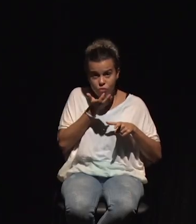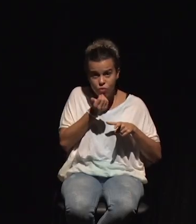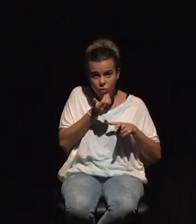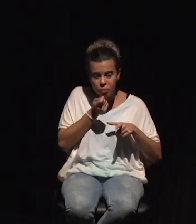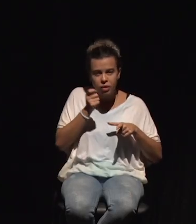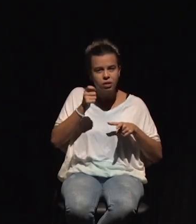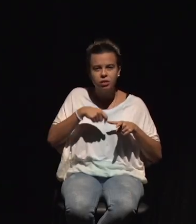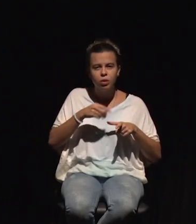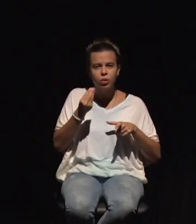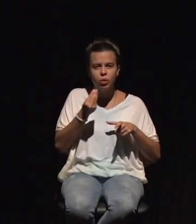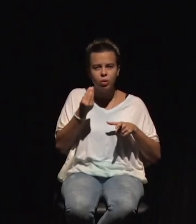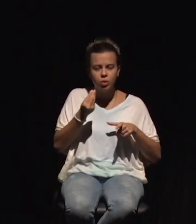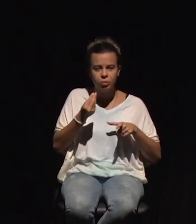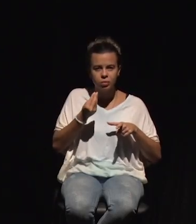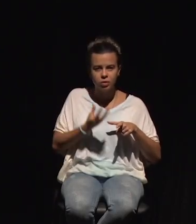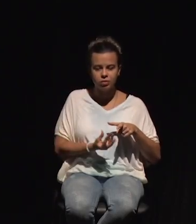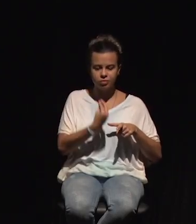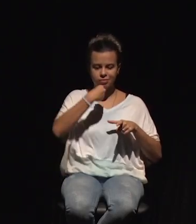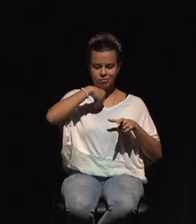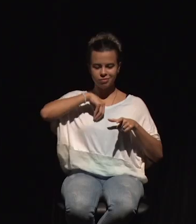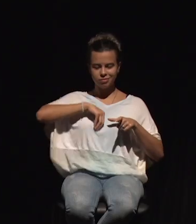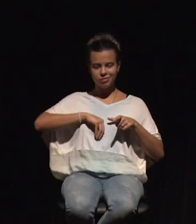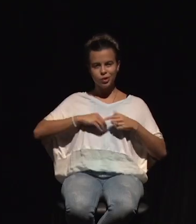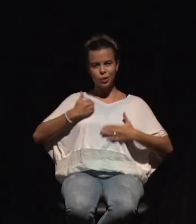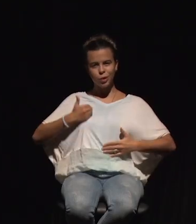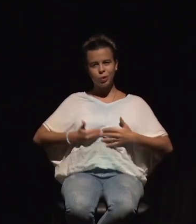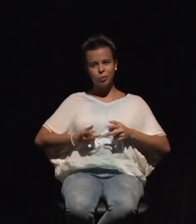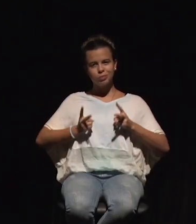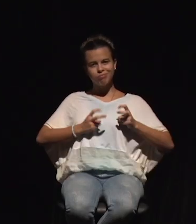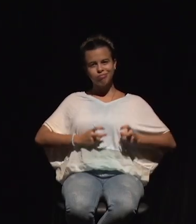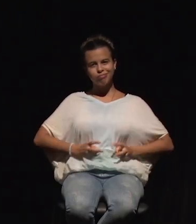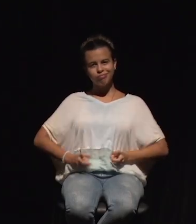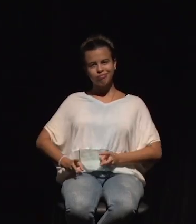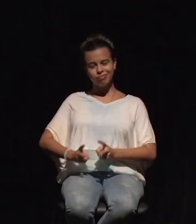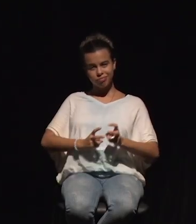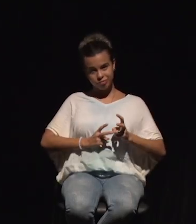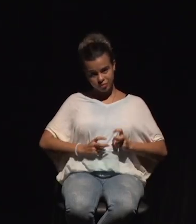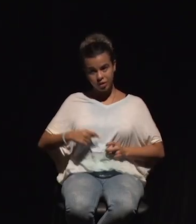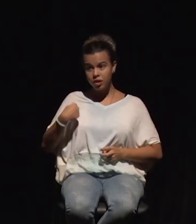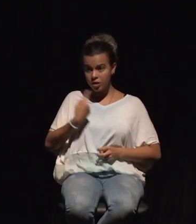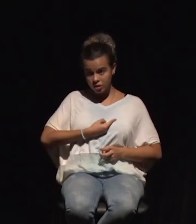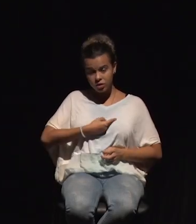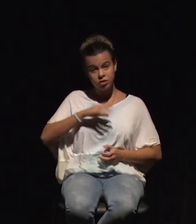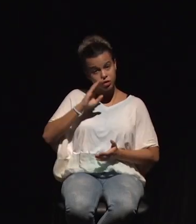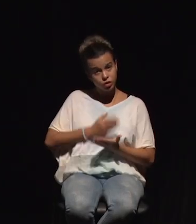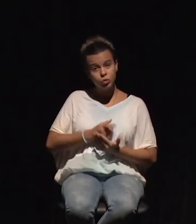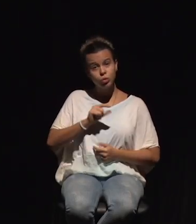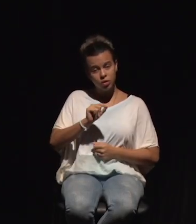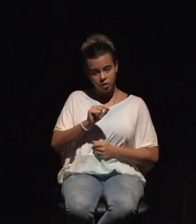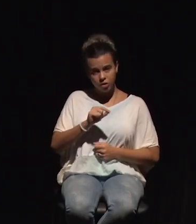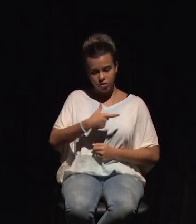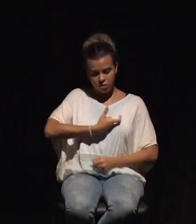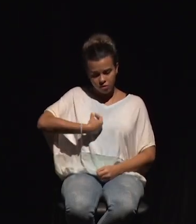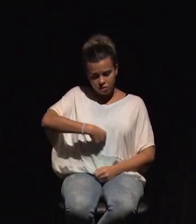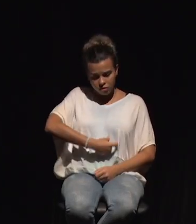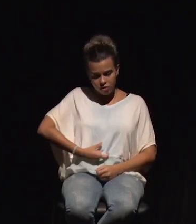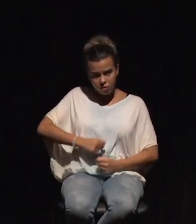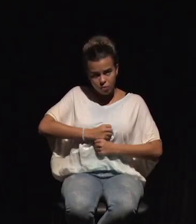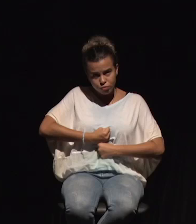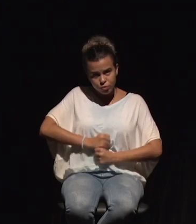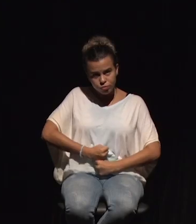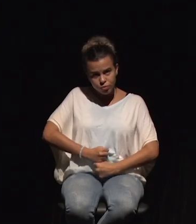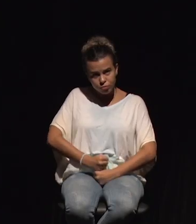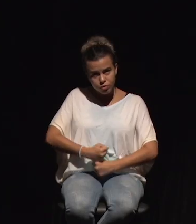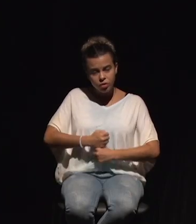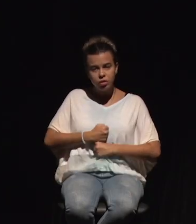ser lida pelos nossos corpos então a gente apostou também que o nosso sistema digestivo tem uma capacidade de